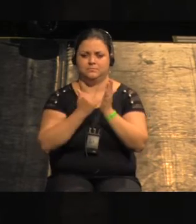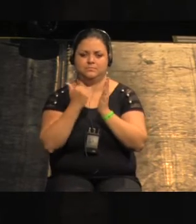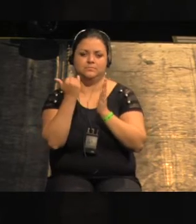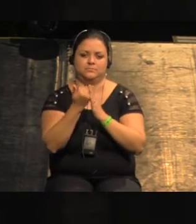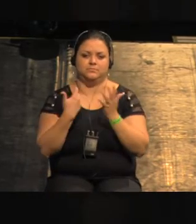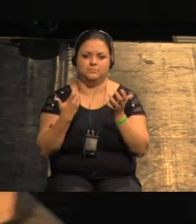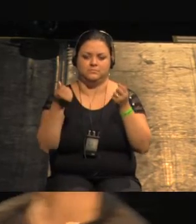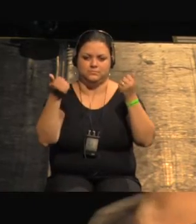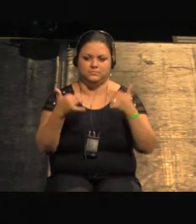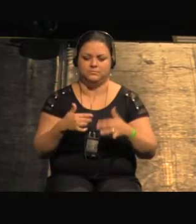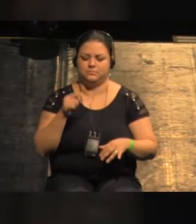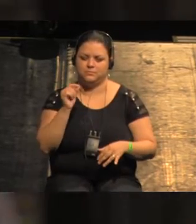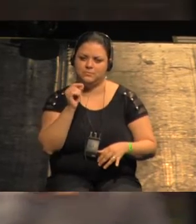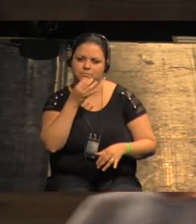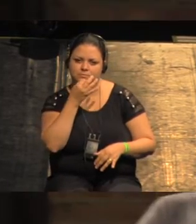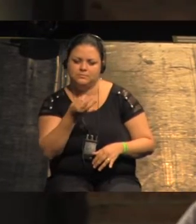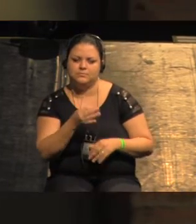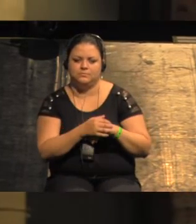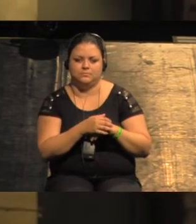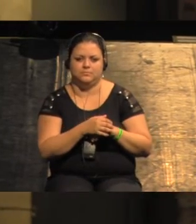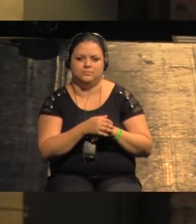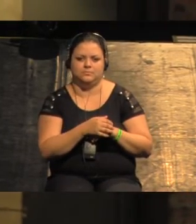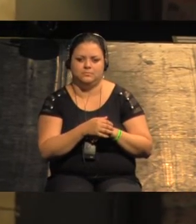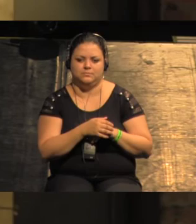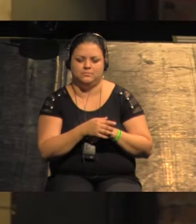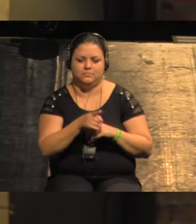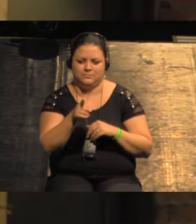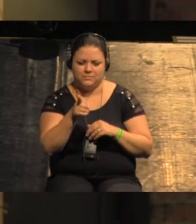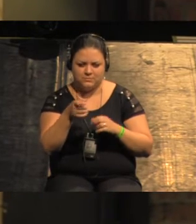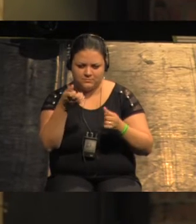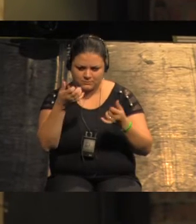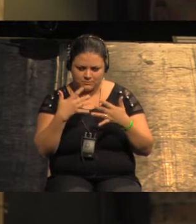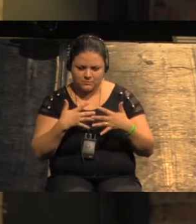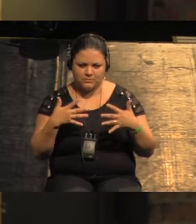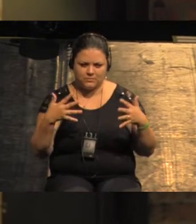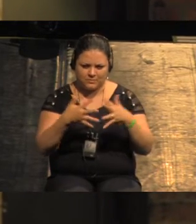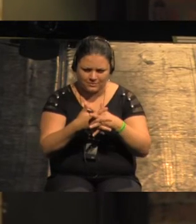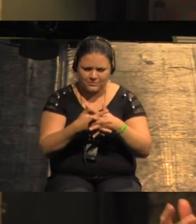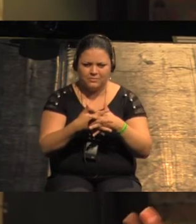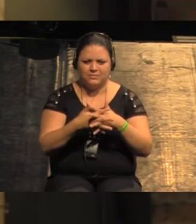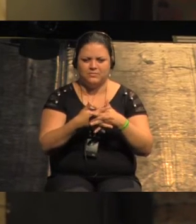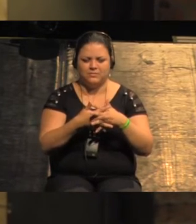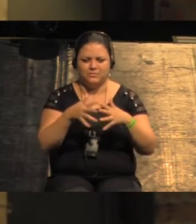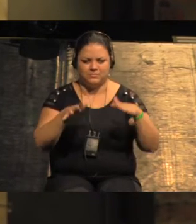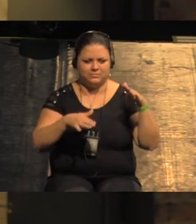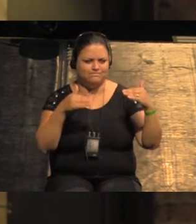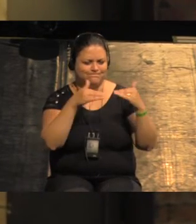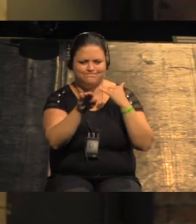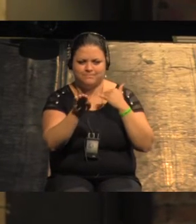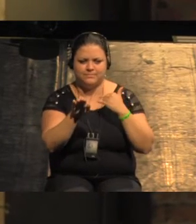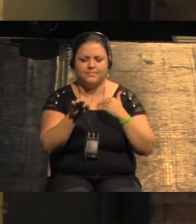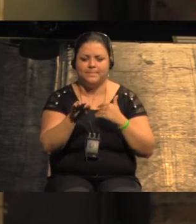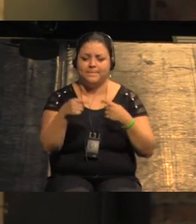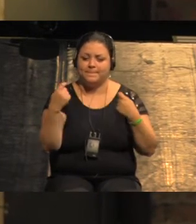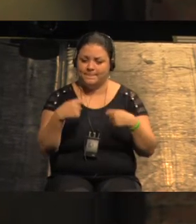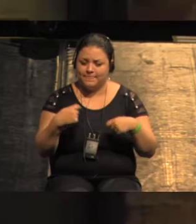Eu só acrescentaria aqui uma observação que eu acho. Essa discussão da gentrificação ou da elitização, né, em